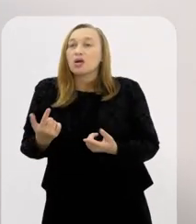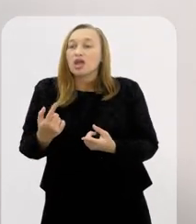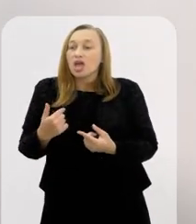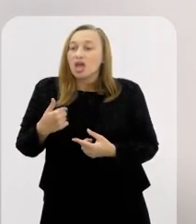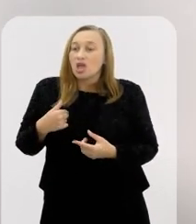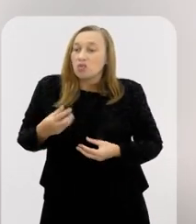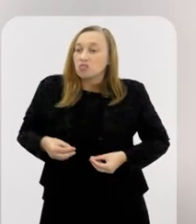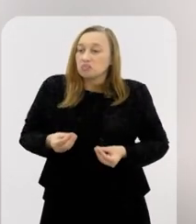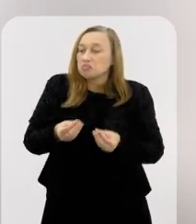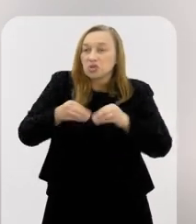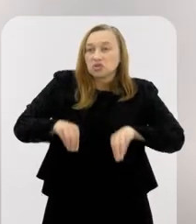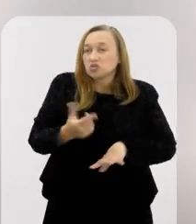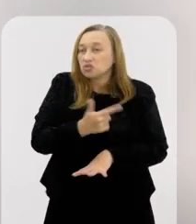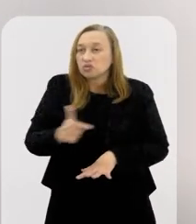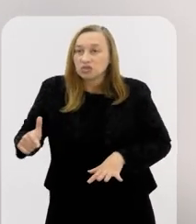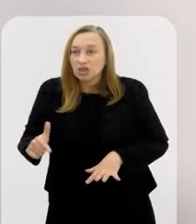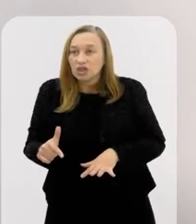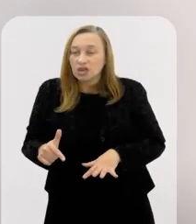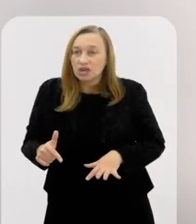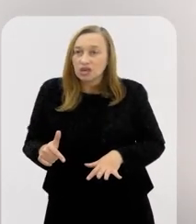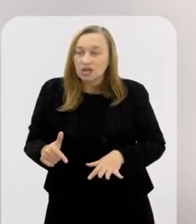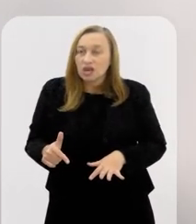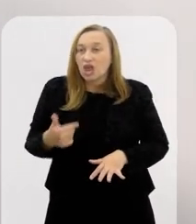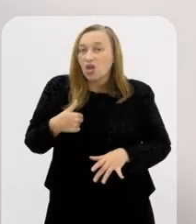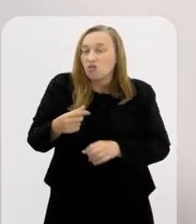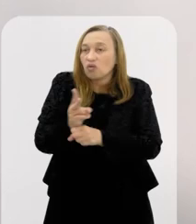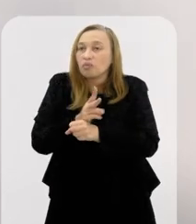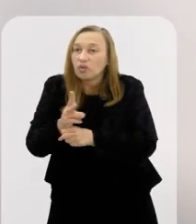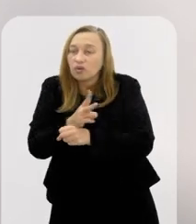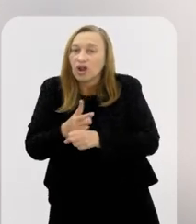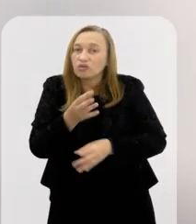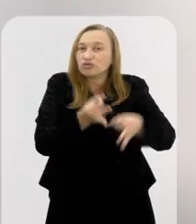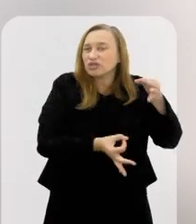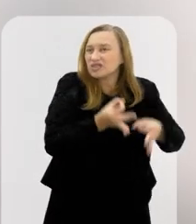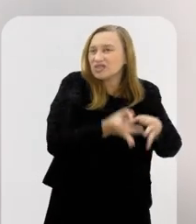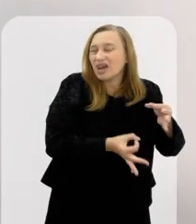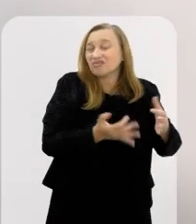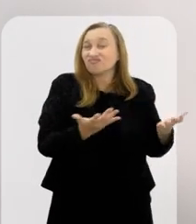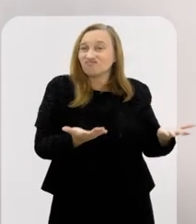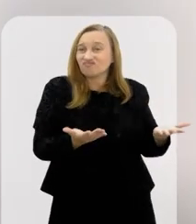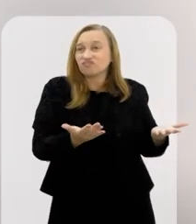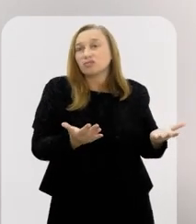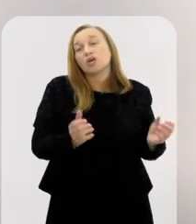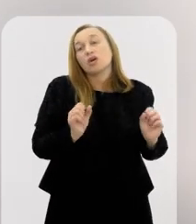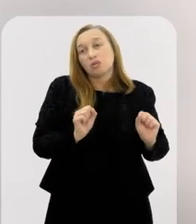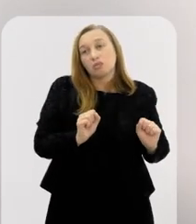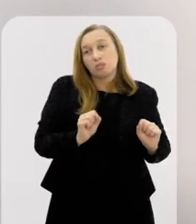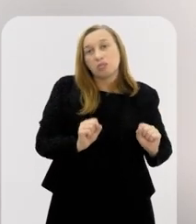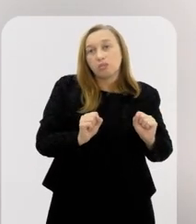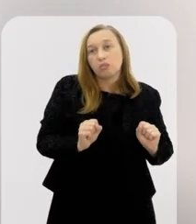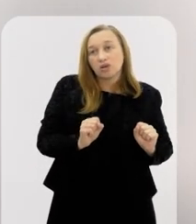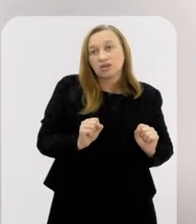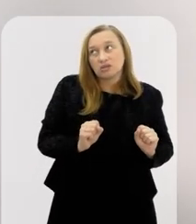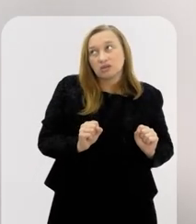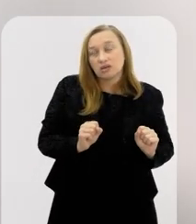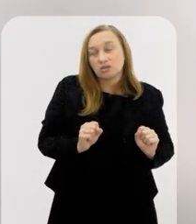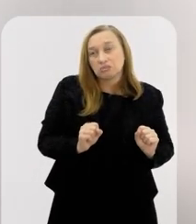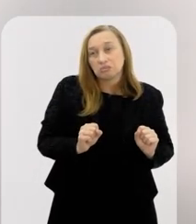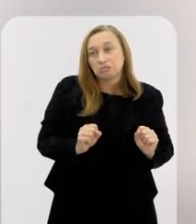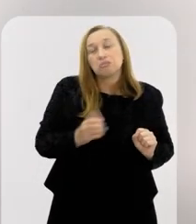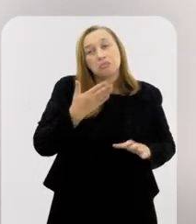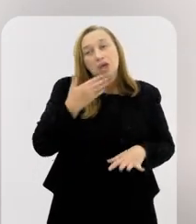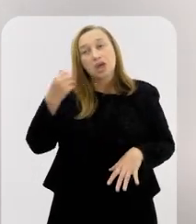1000 consumidores e cinco vão ajuizar uma ação ou vão procurar o judiciário Talvez possa ser compensatório possa ser